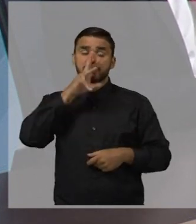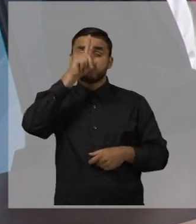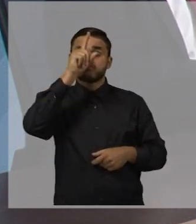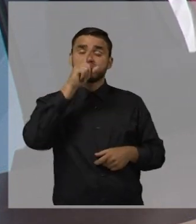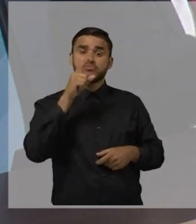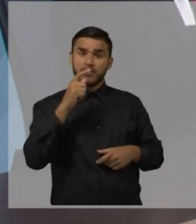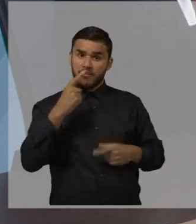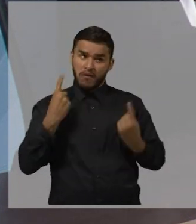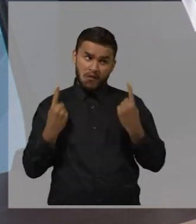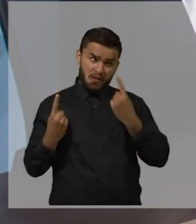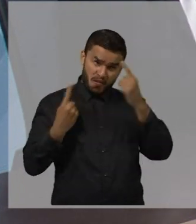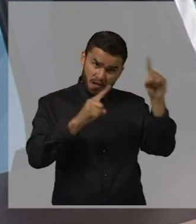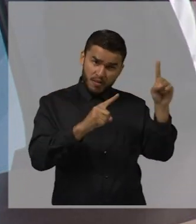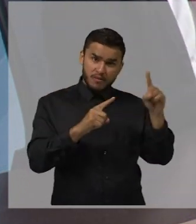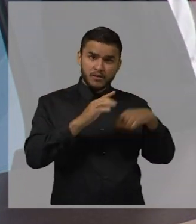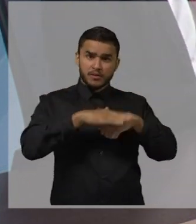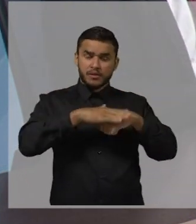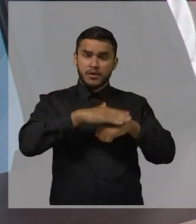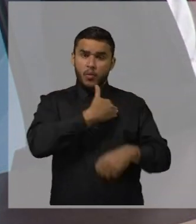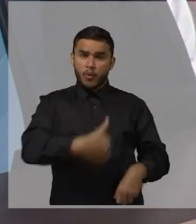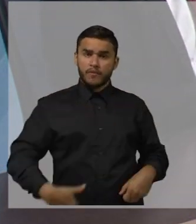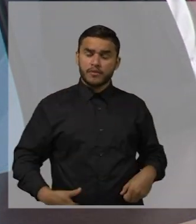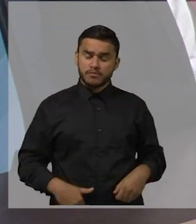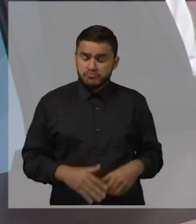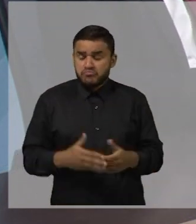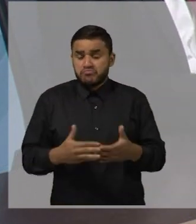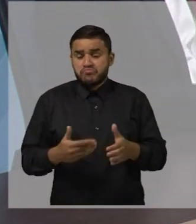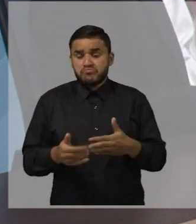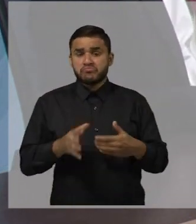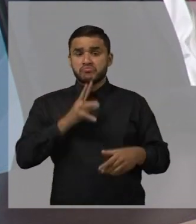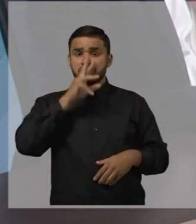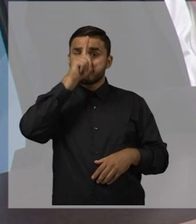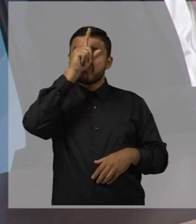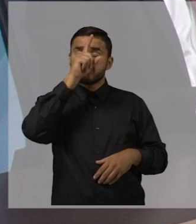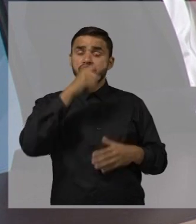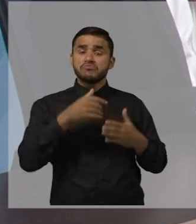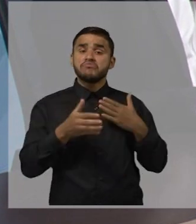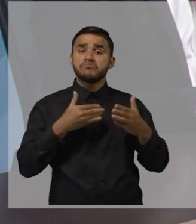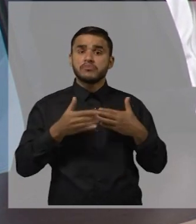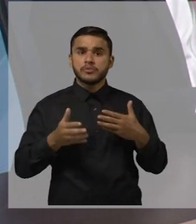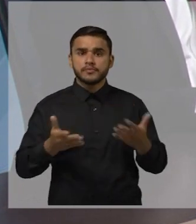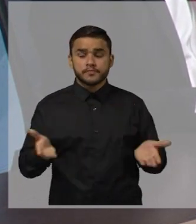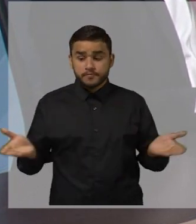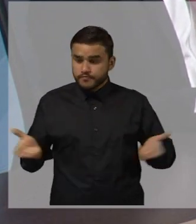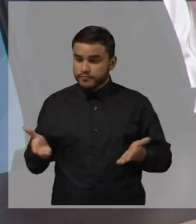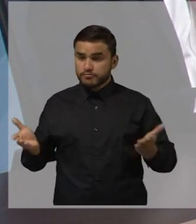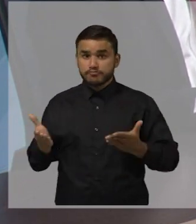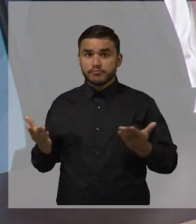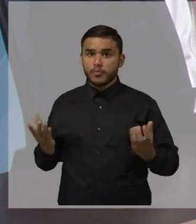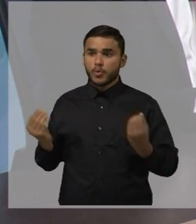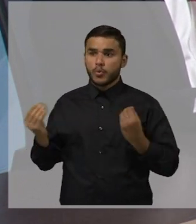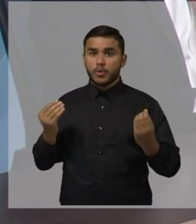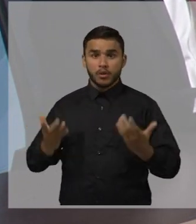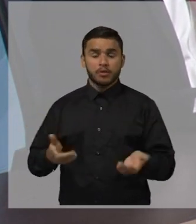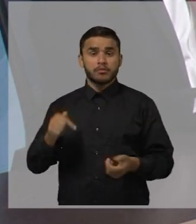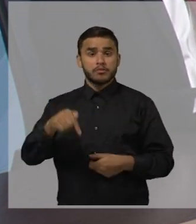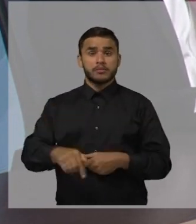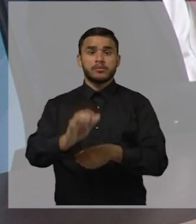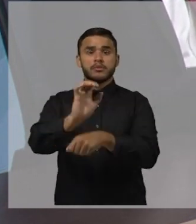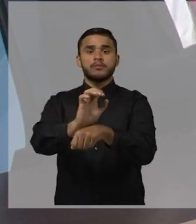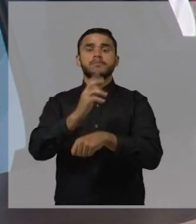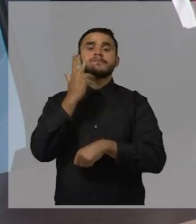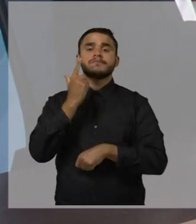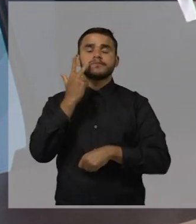audaciosa de desafiar a autoridade constituída e agora, infelizmente também nós não temos oposição no estado do